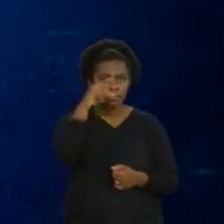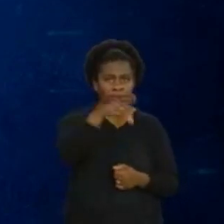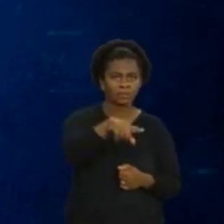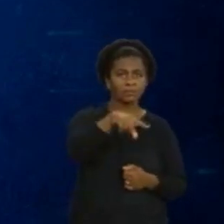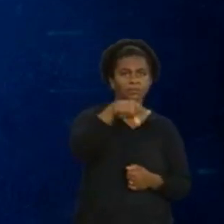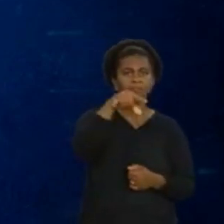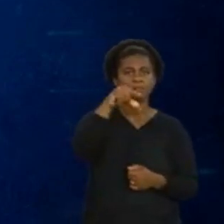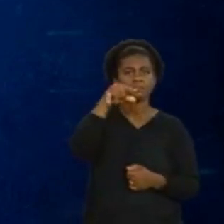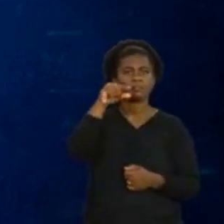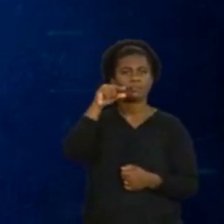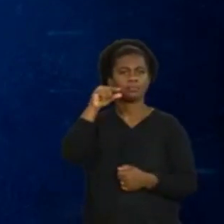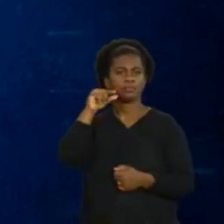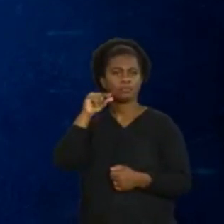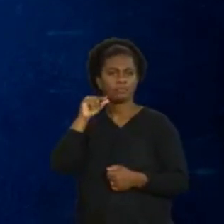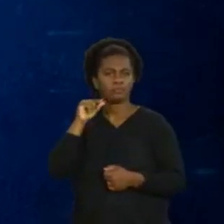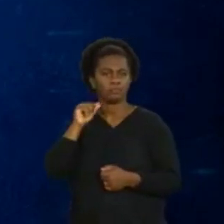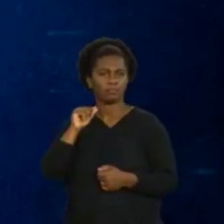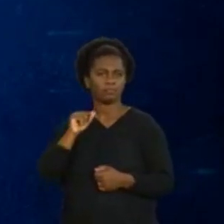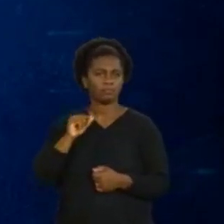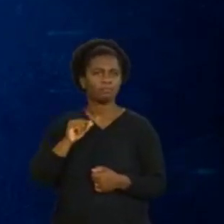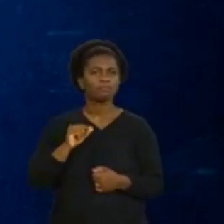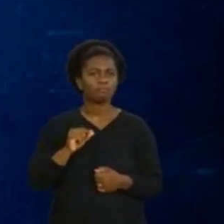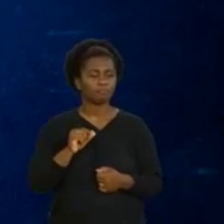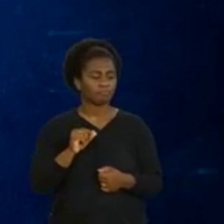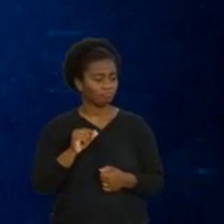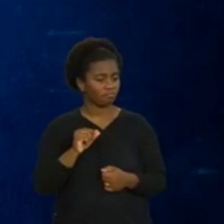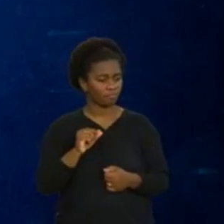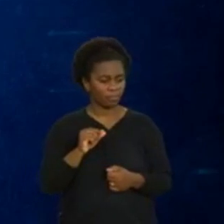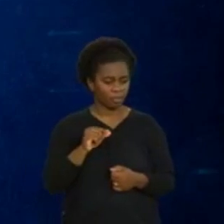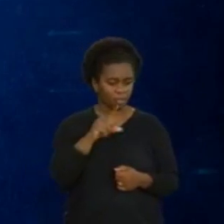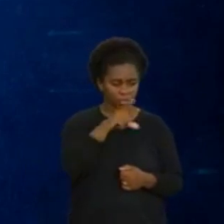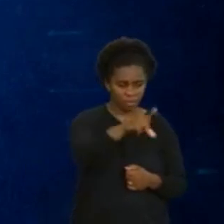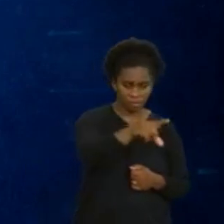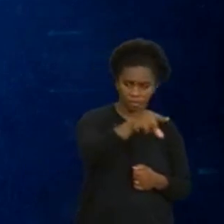tomar decisão. Entregue tudo a mim.